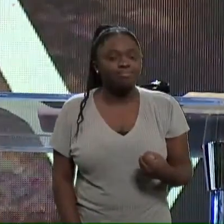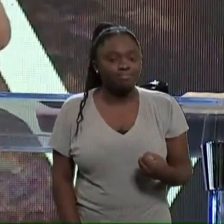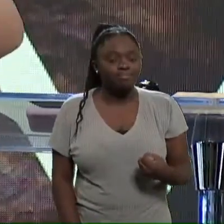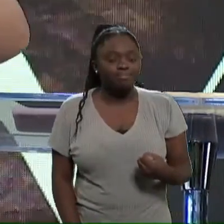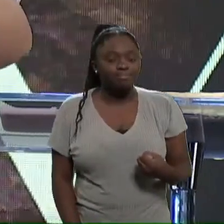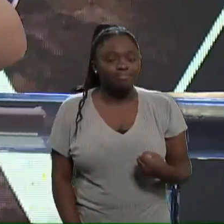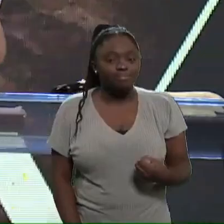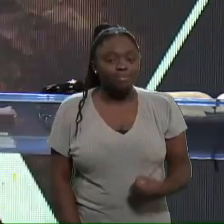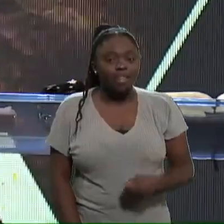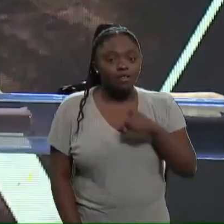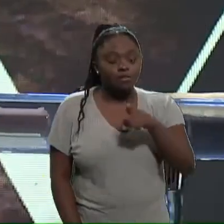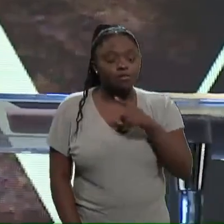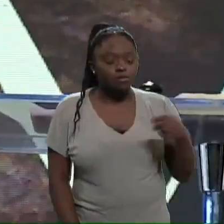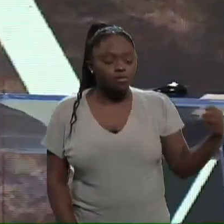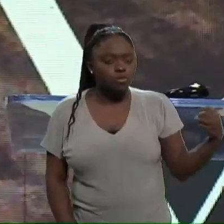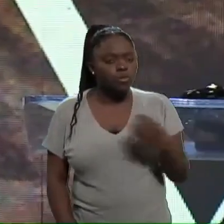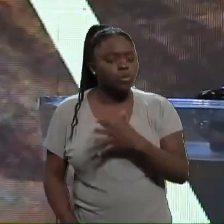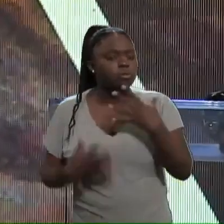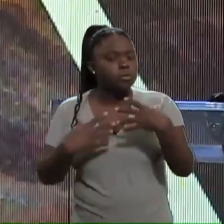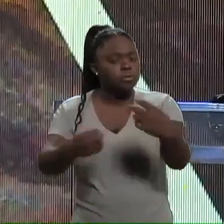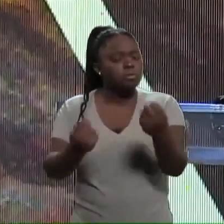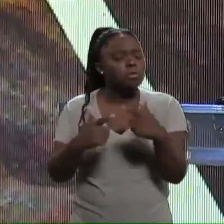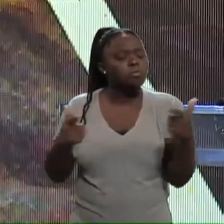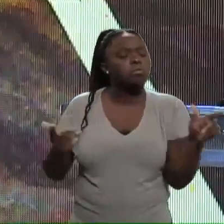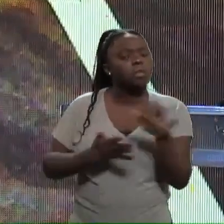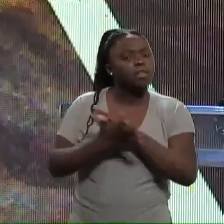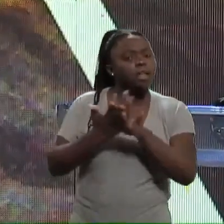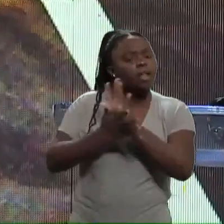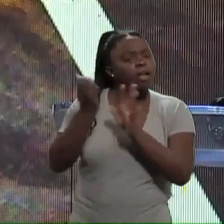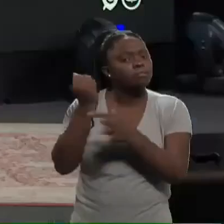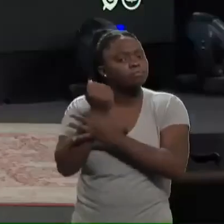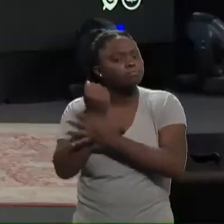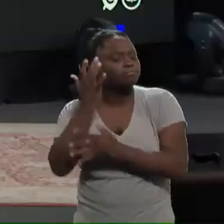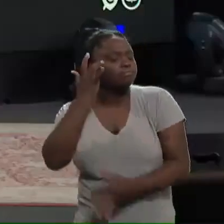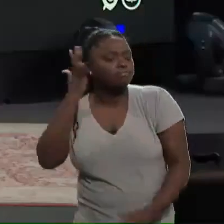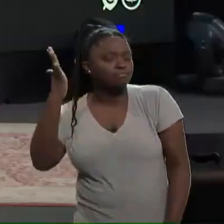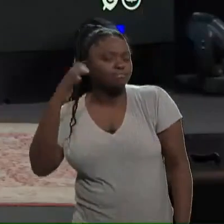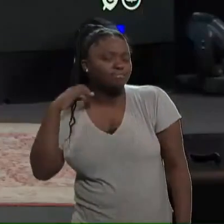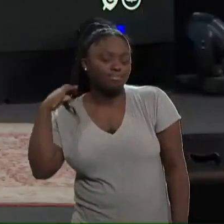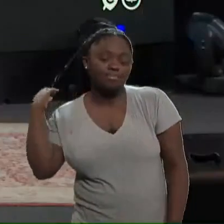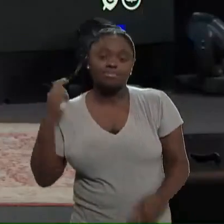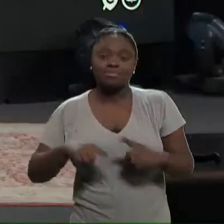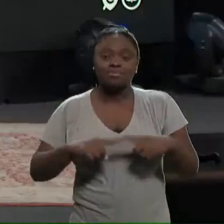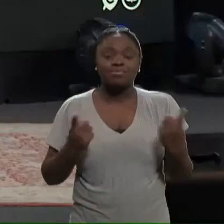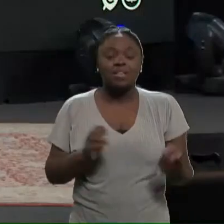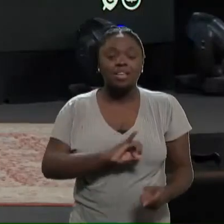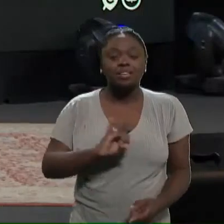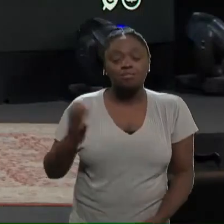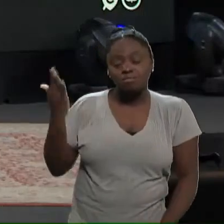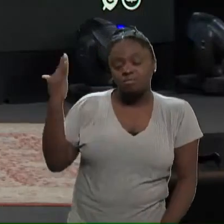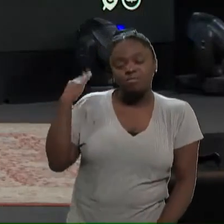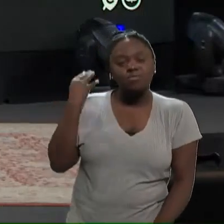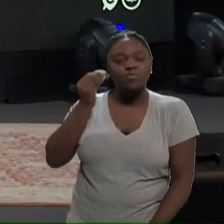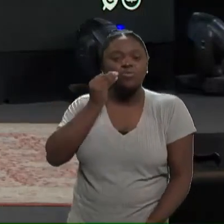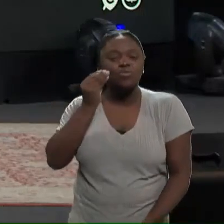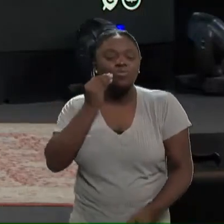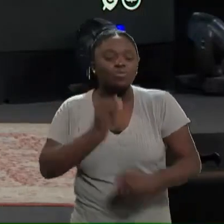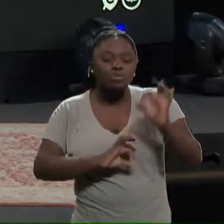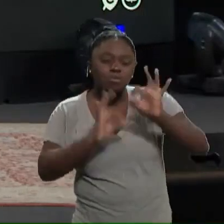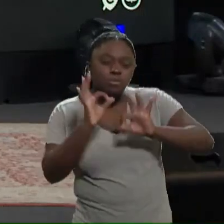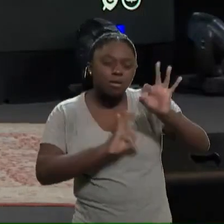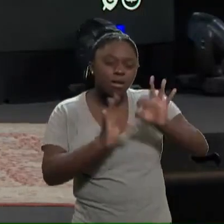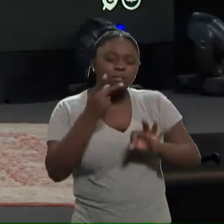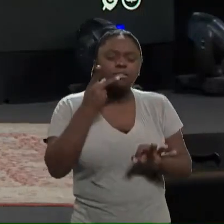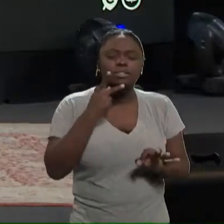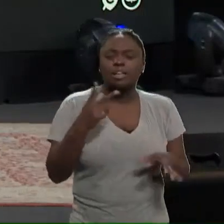Você ir para um novo quando não tem nada para te segurar é fácil, mas você ir para um novo quando o seu passado tenta montar um cenário para você